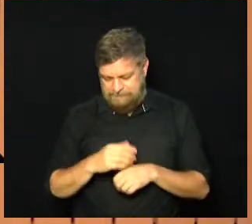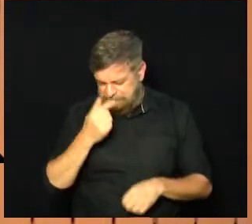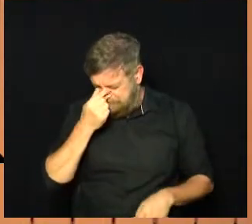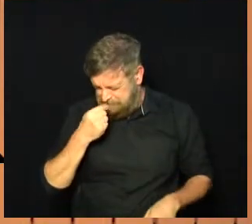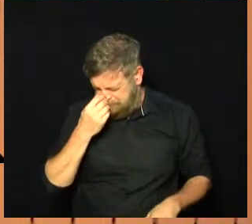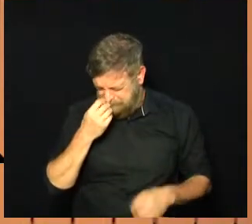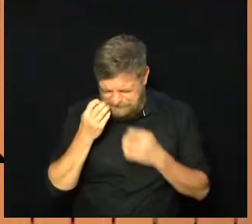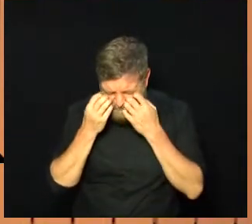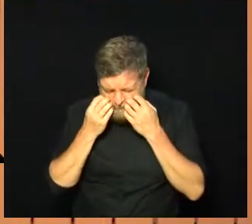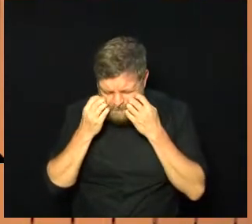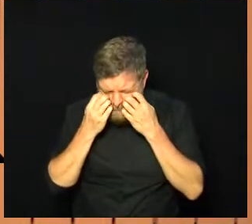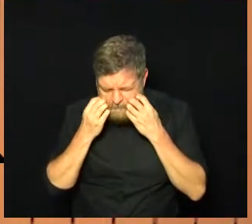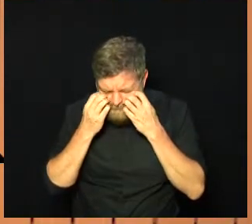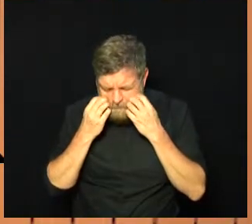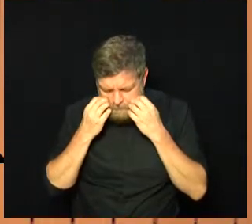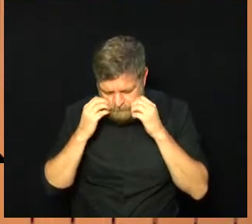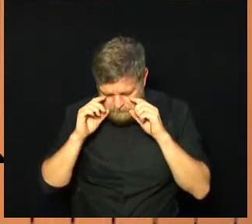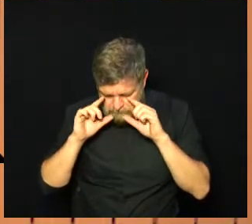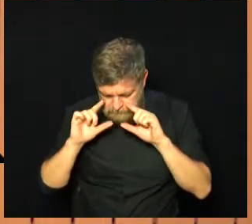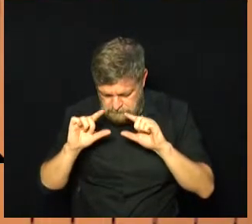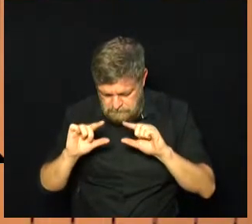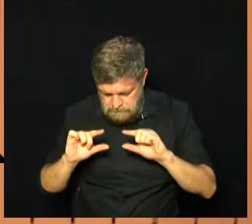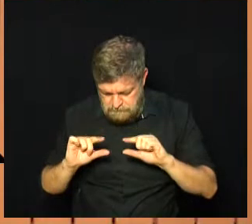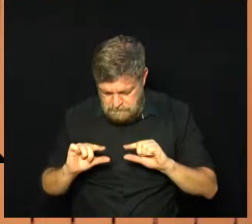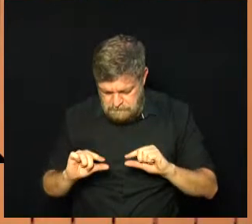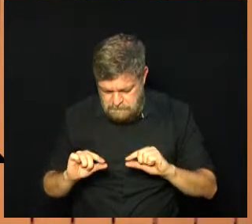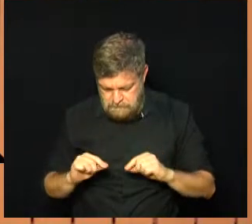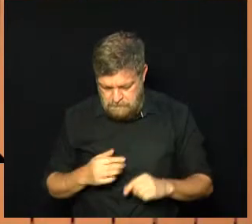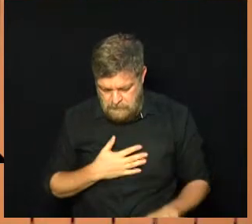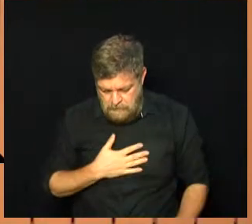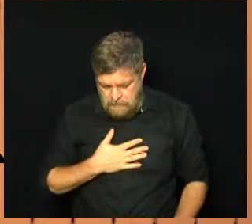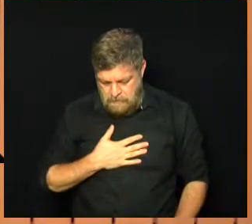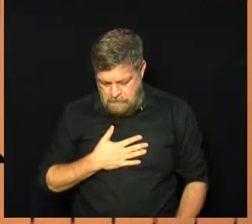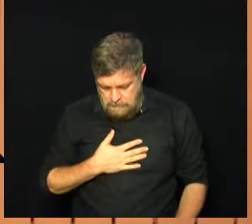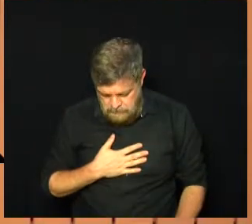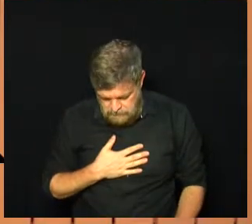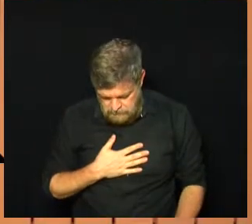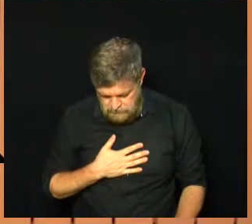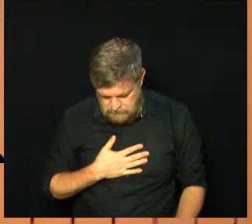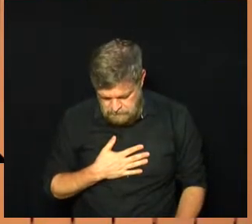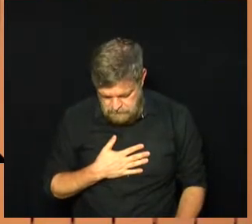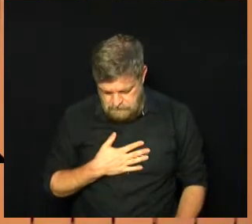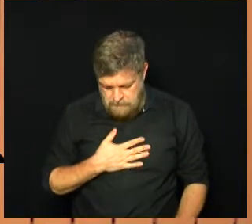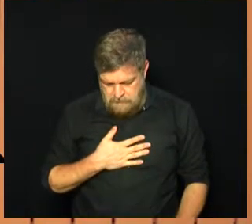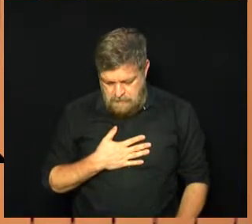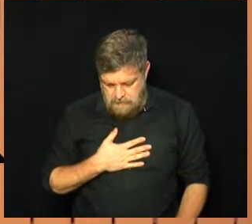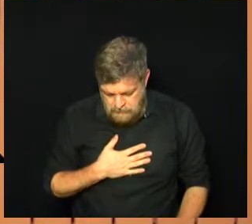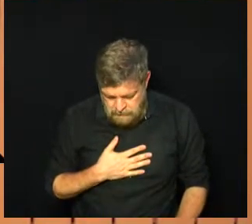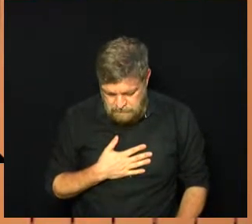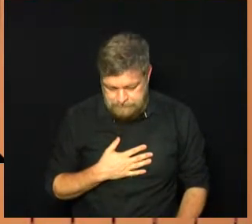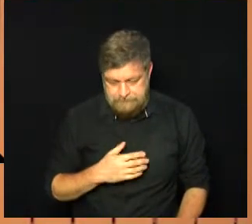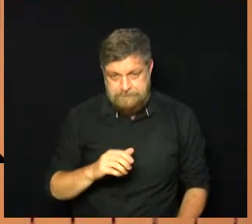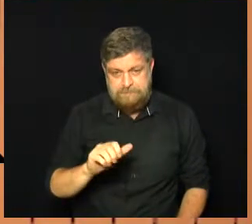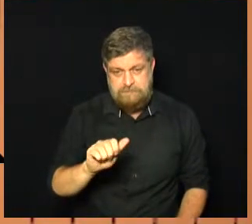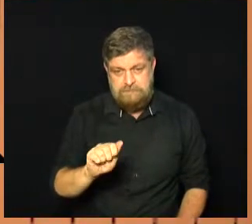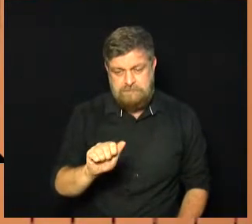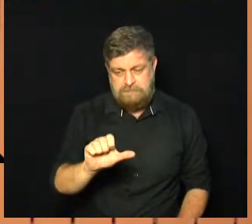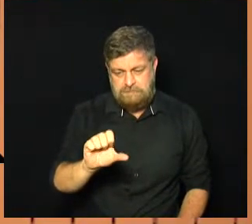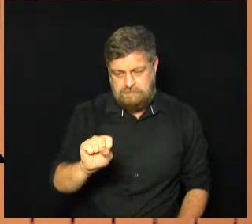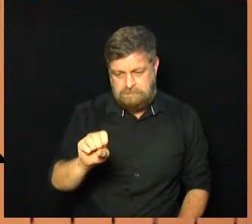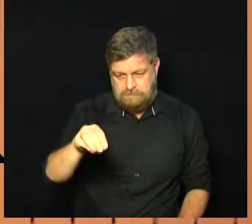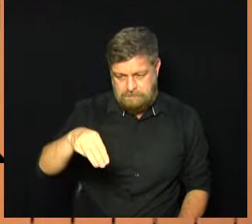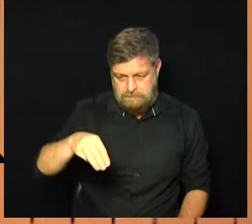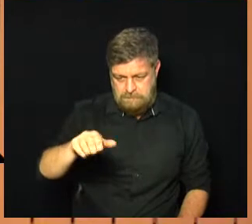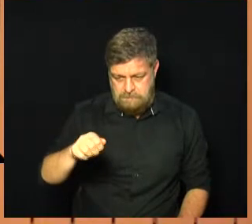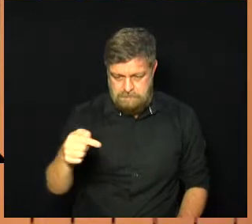alergias, diminuíssem, retrocedesse a asma também. E isso fez com que as pessoas conseguissem ter